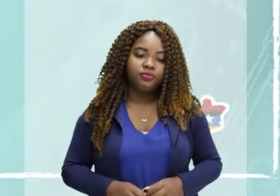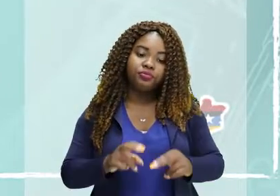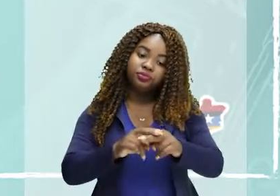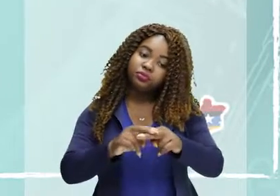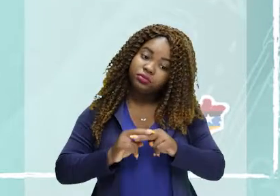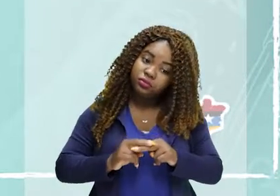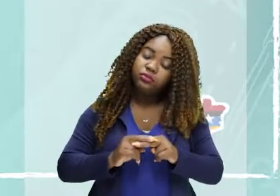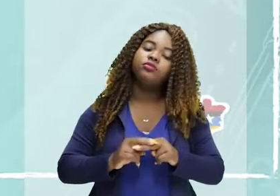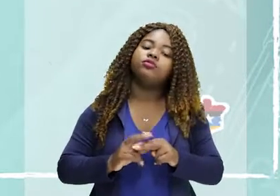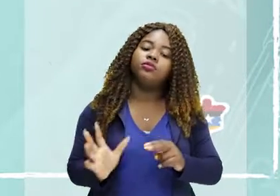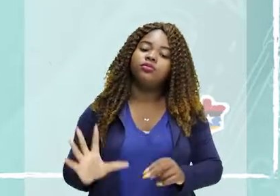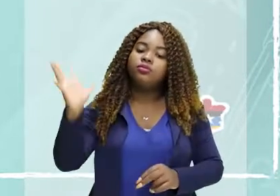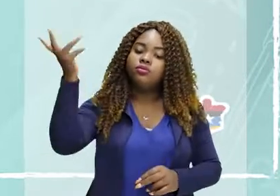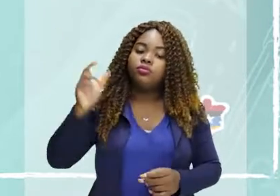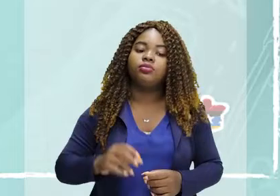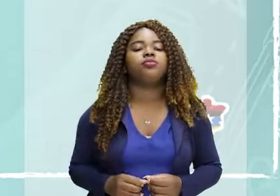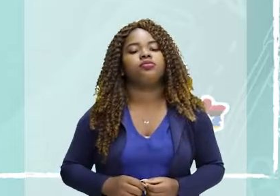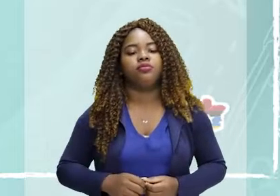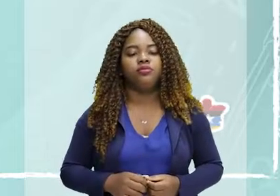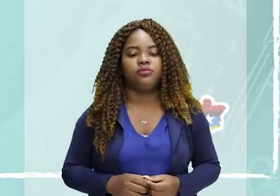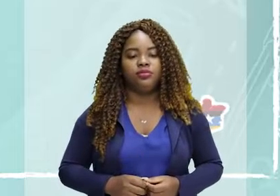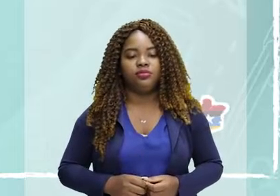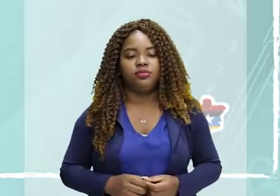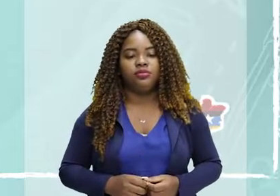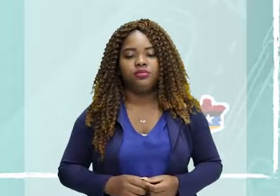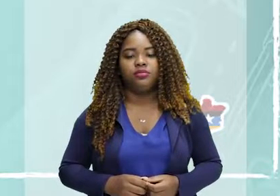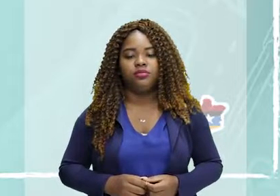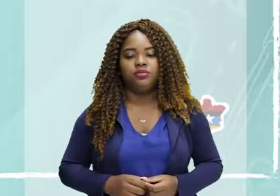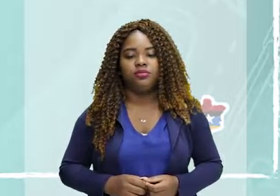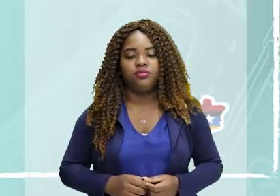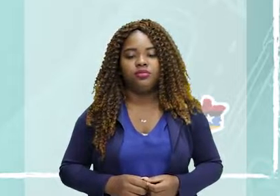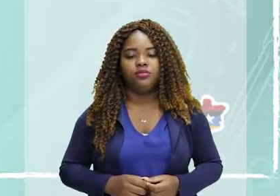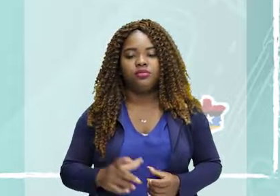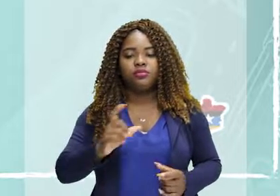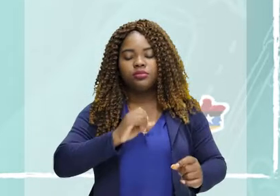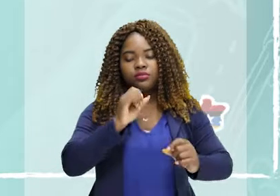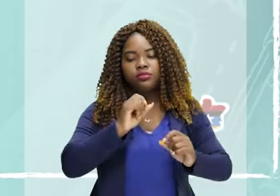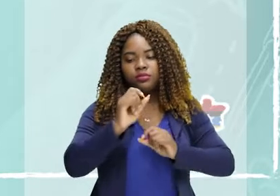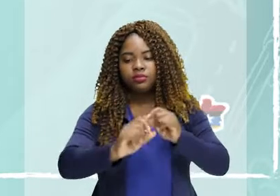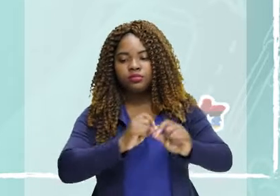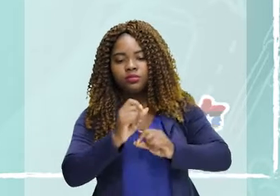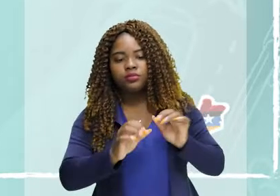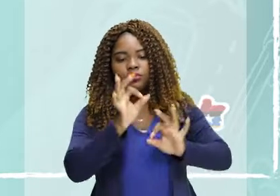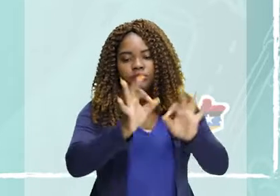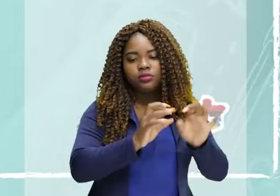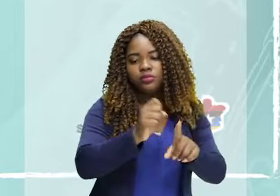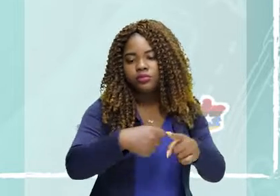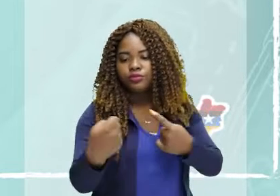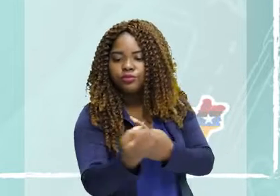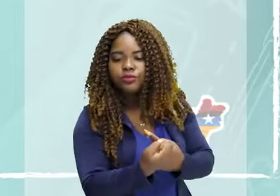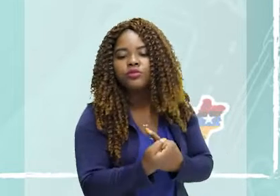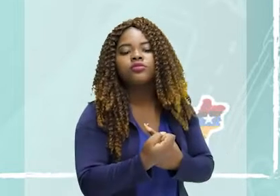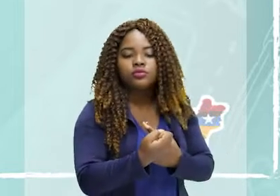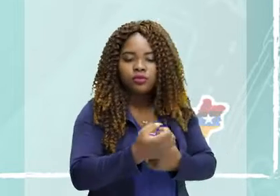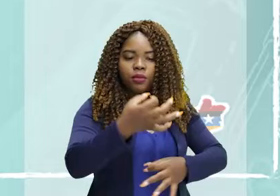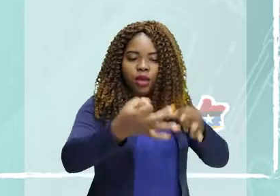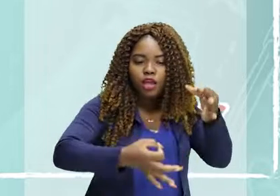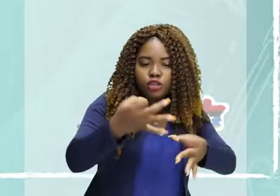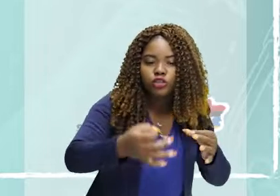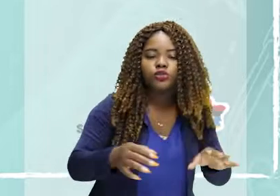Por isso, para que isso aconteça, são priorizadas ações em prol de uma sociedade mais